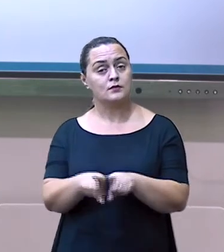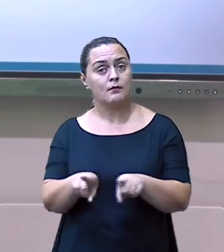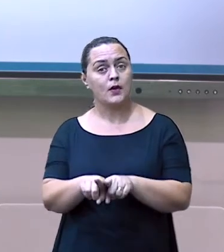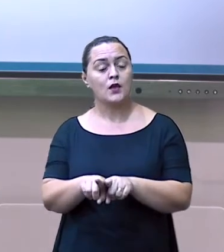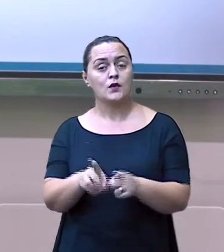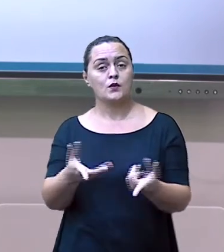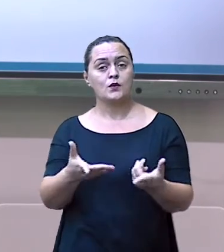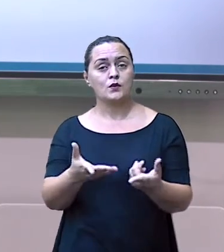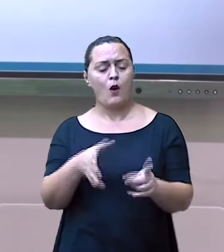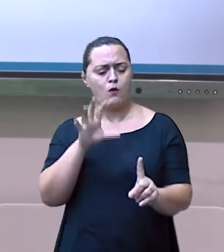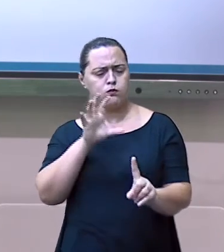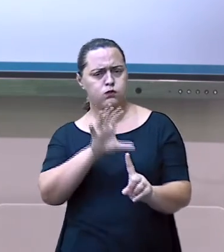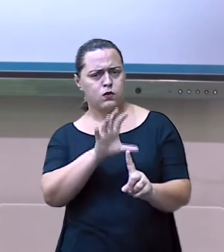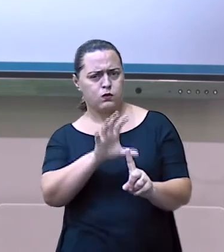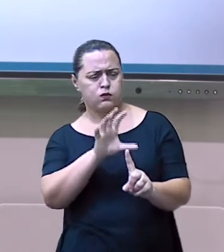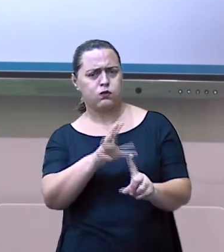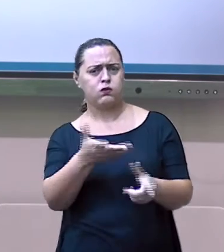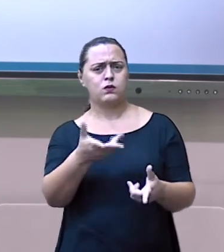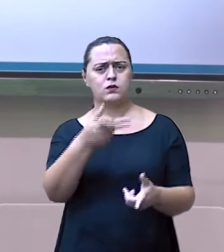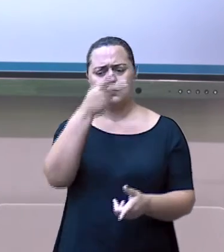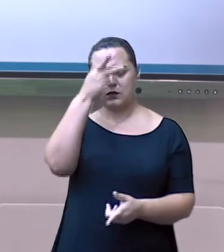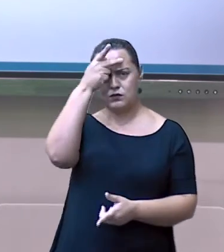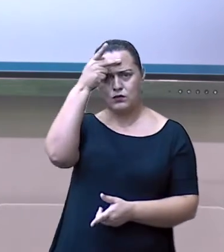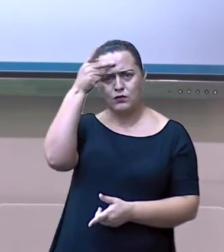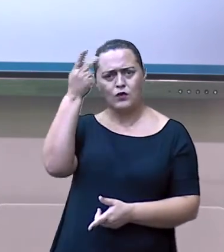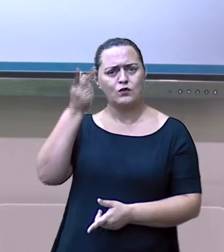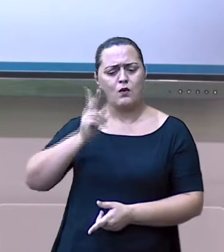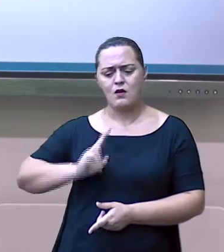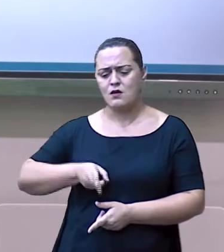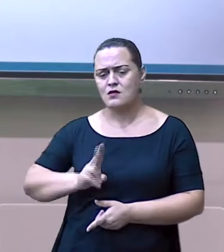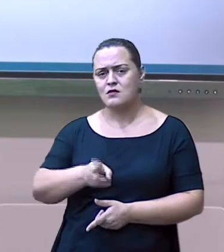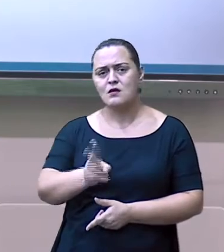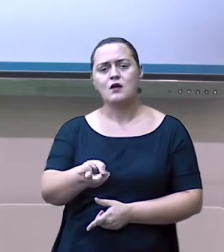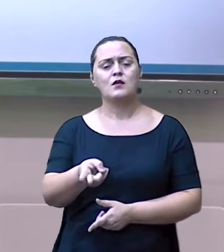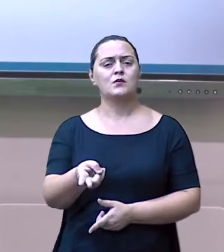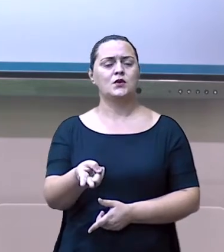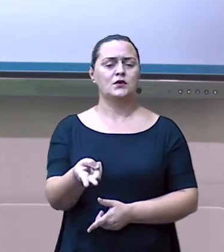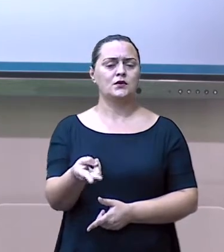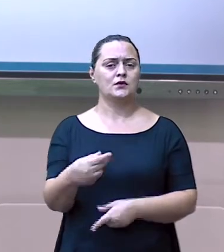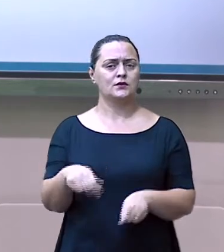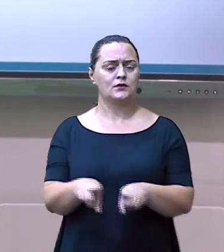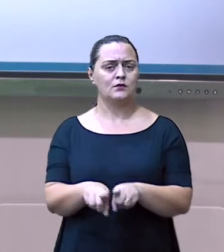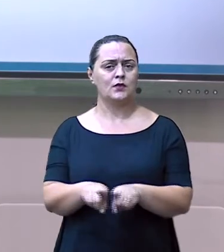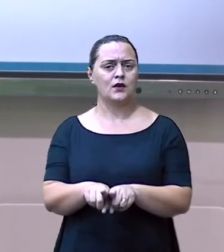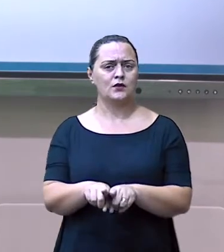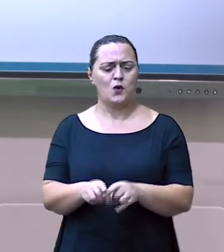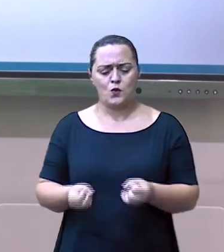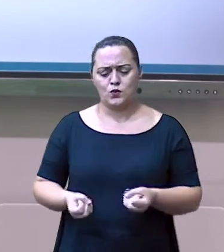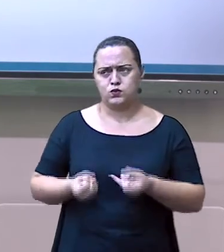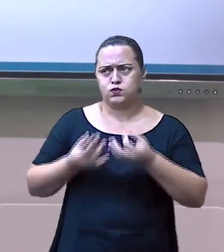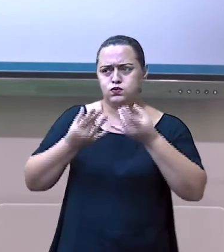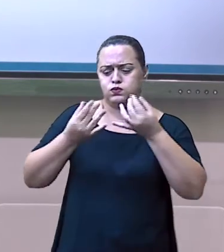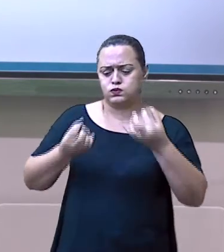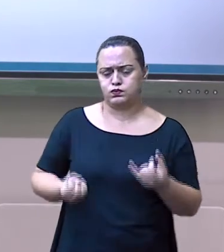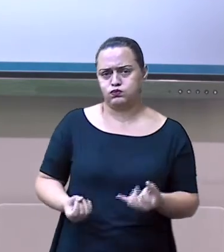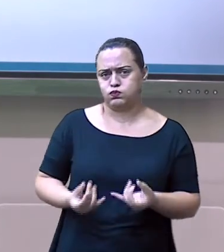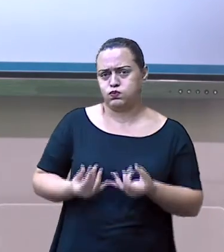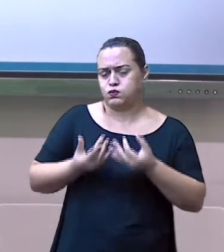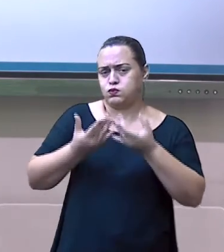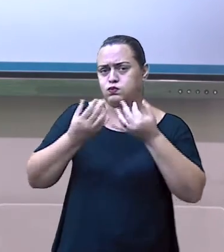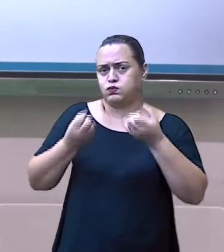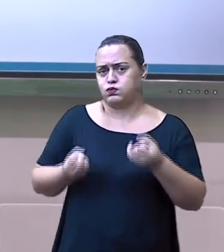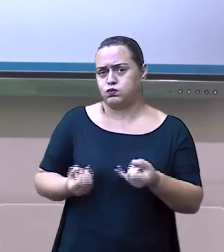o tempo todo. Muitas das vezes, os gases que